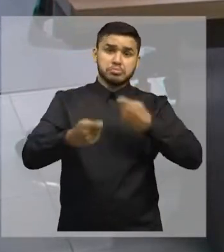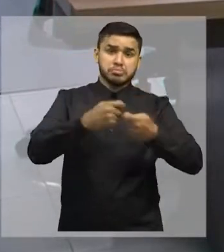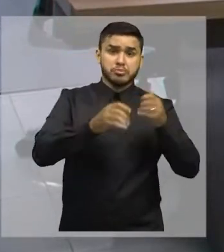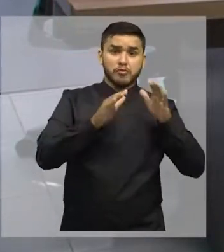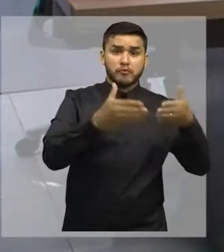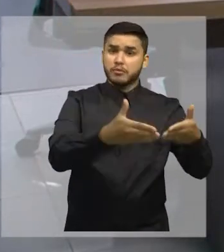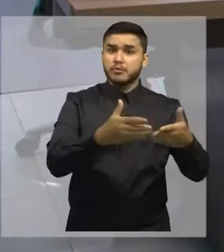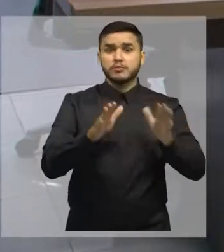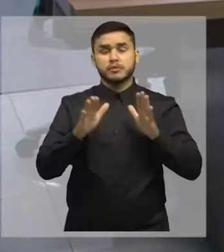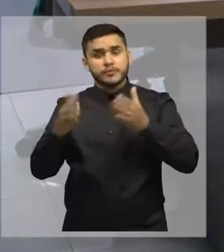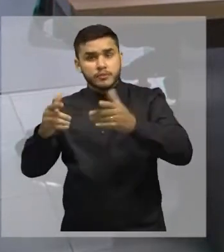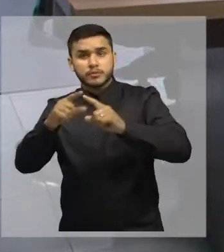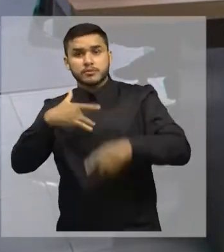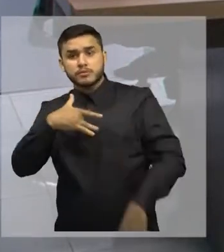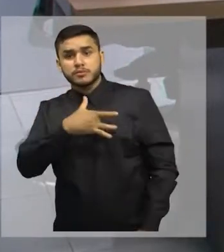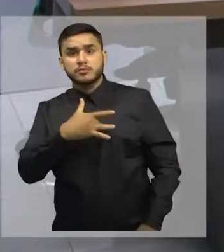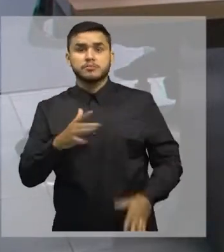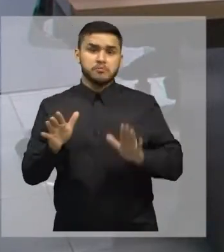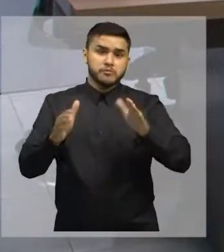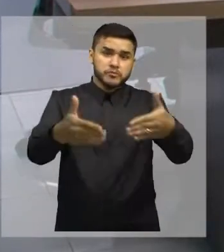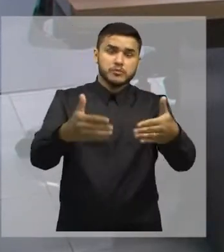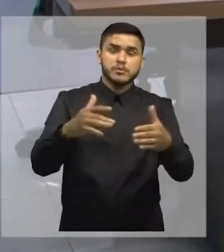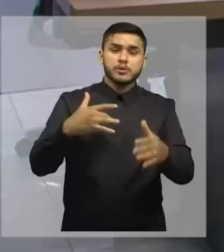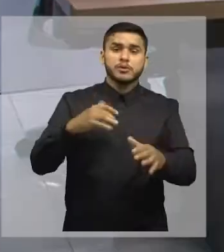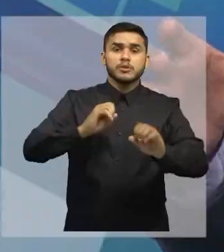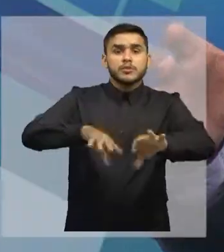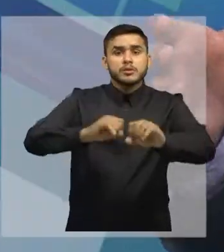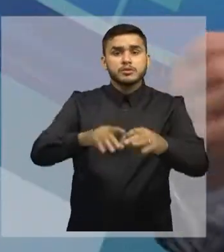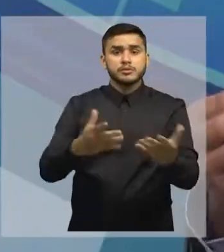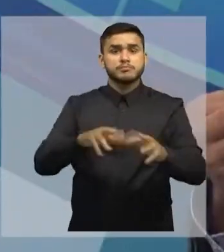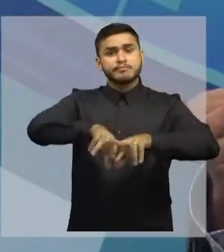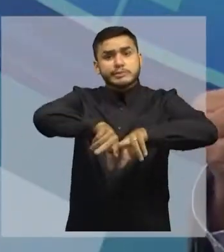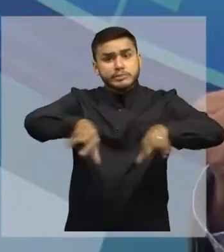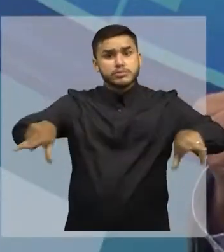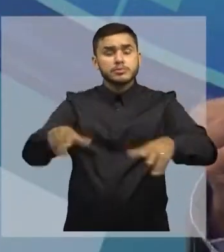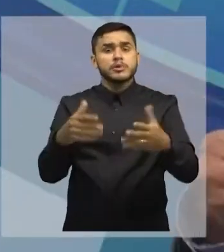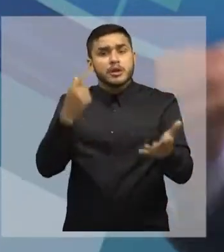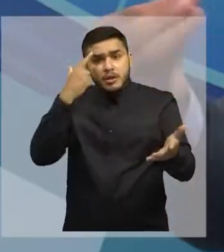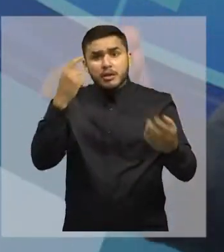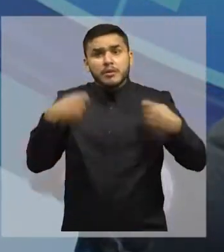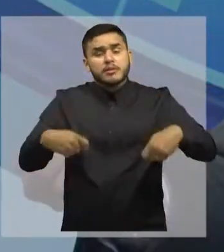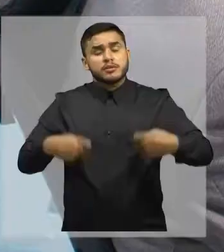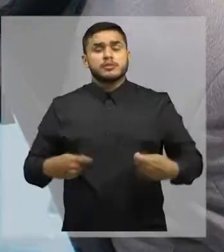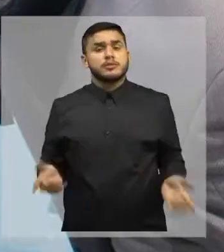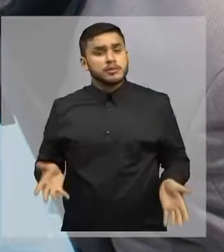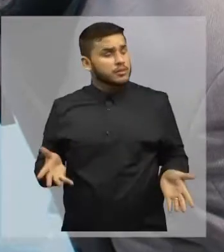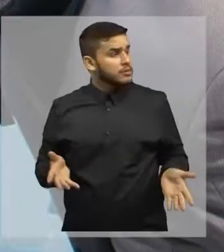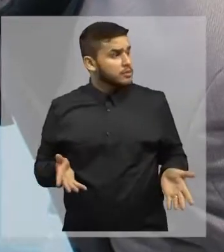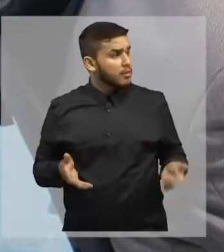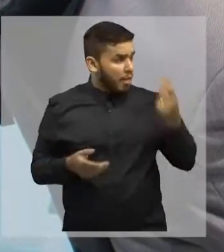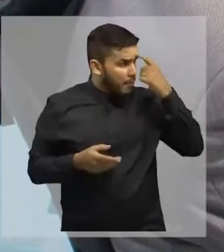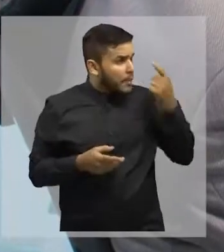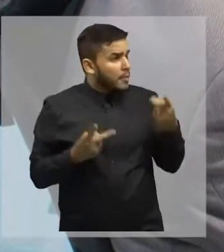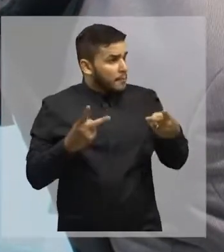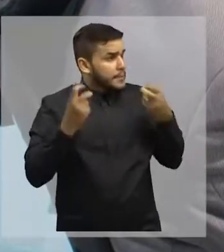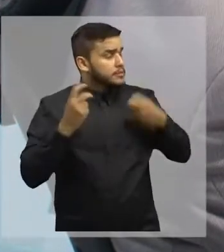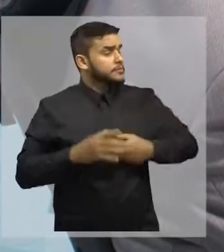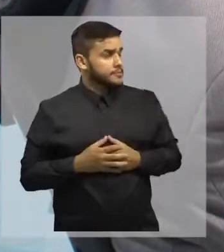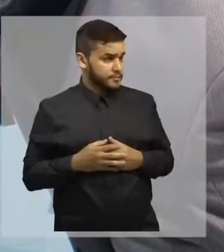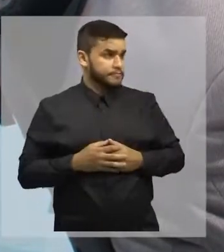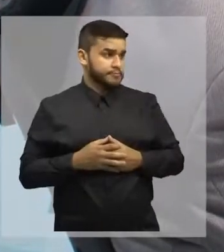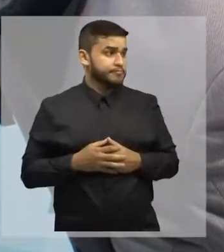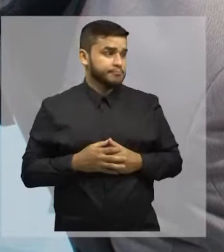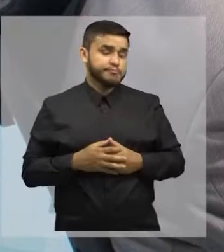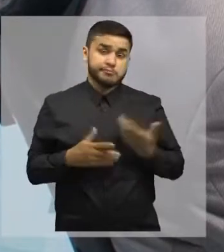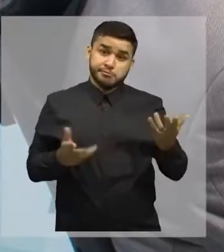da educação. Quer dizer, fazer isso é necessário você disputar a política, né? Ou seja, você ter